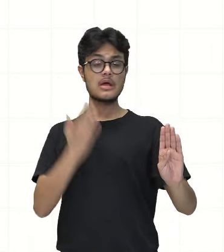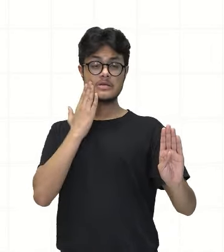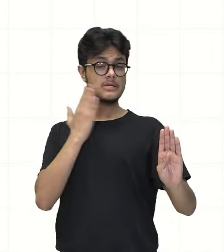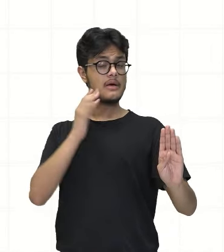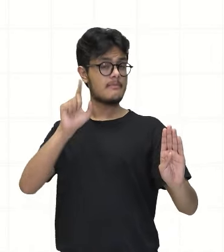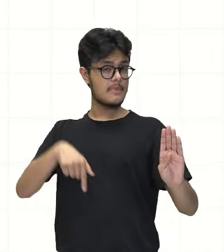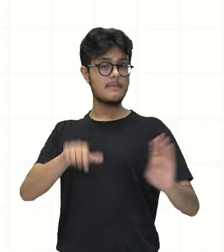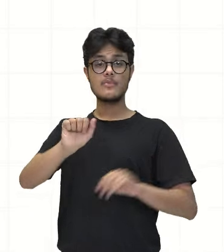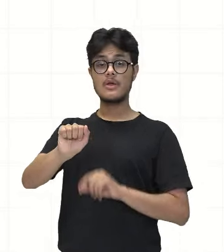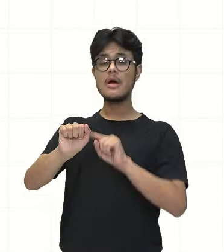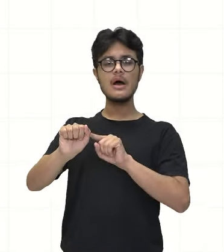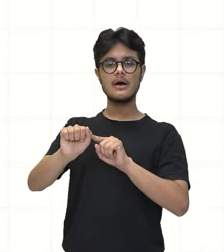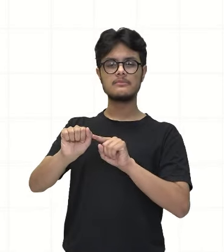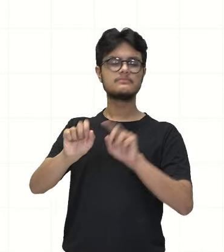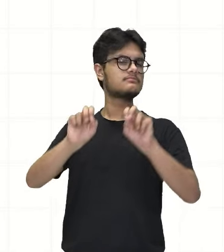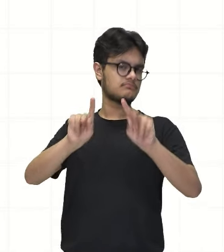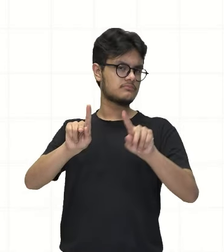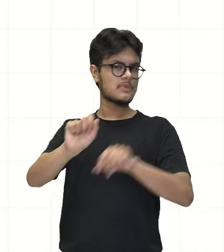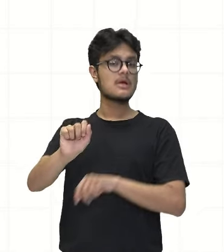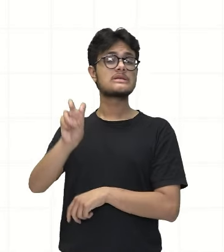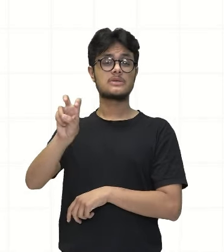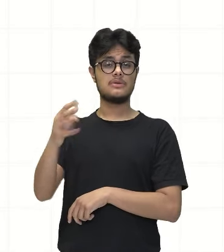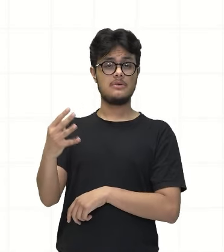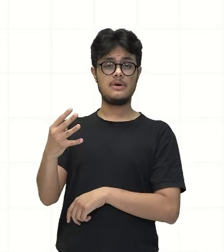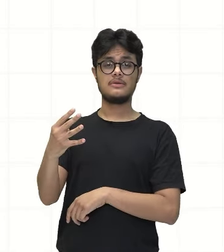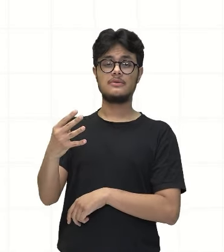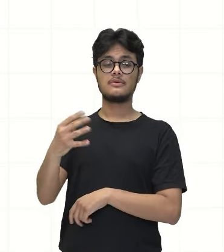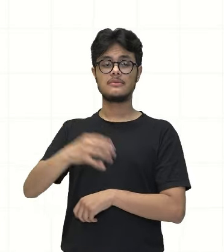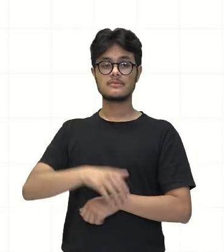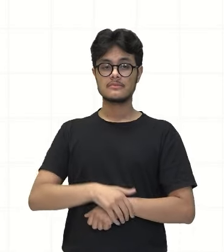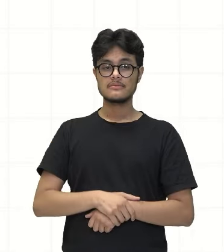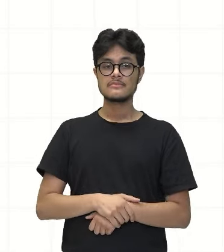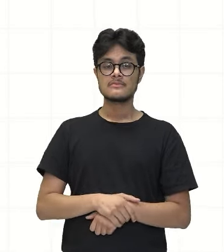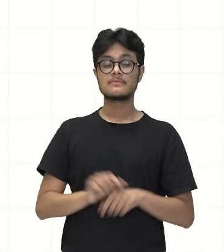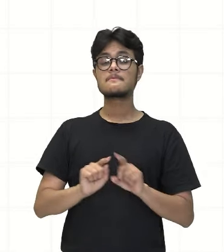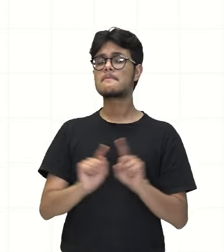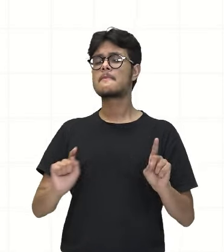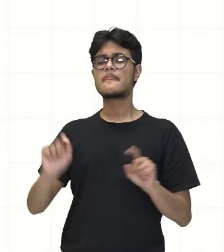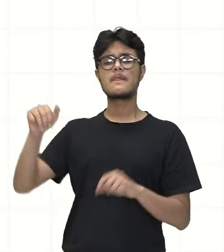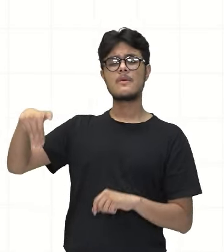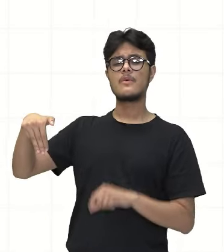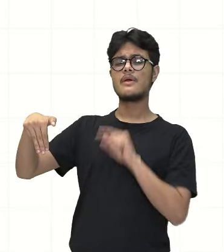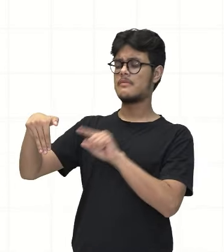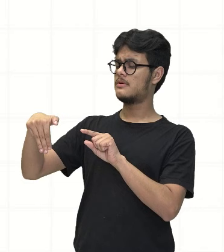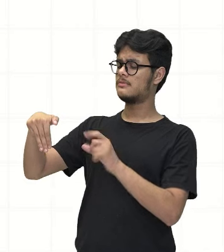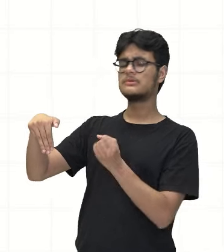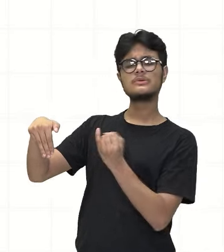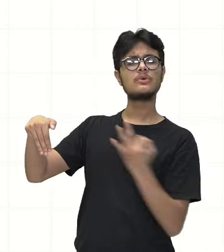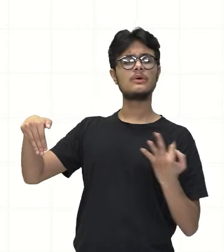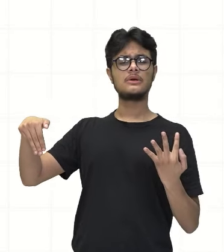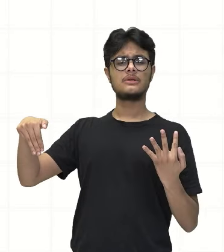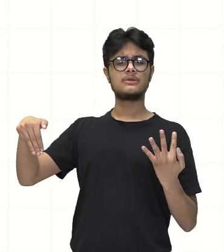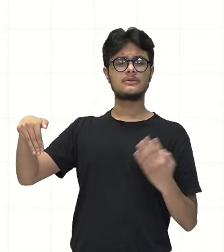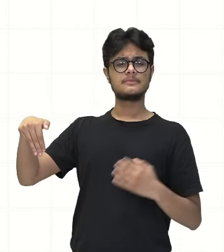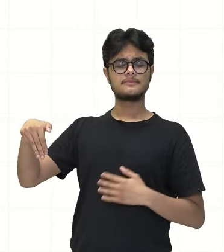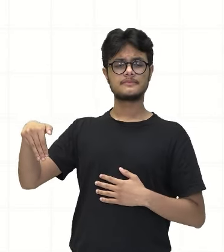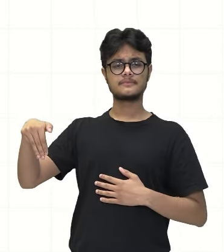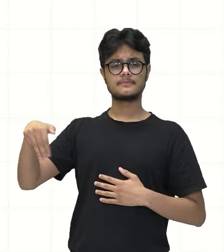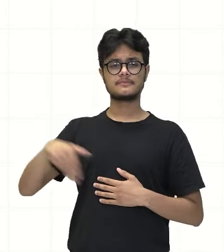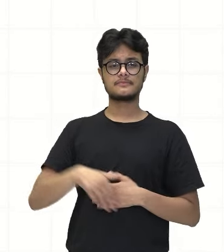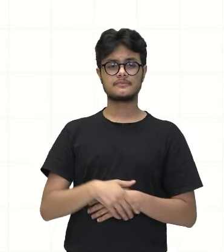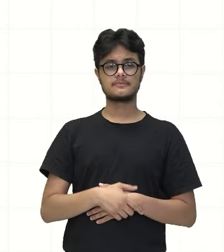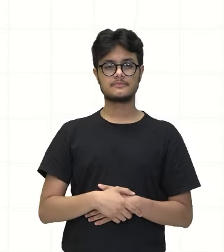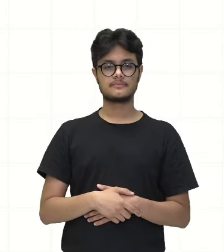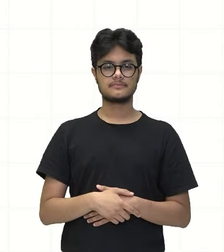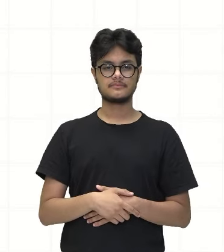medida de A, né? Que é 54. Mas esse M, né? Quem é o M? Vou colocar aqui de